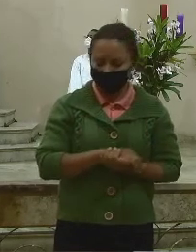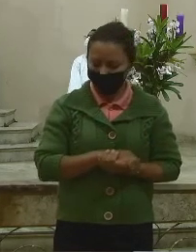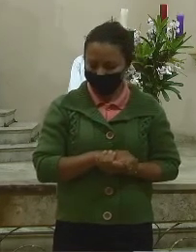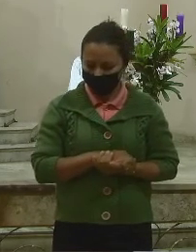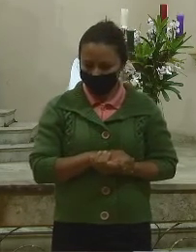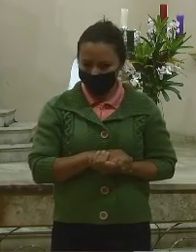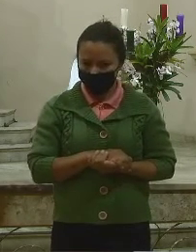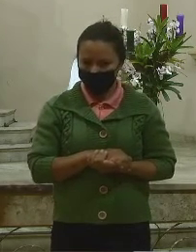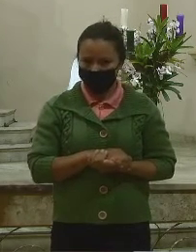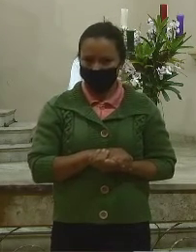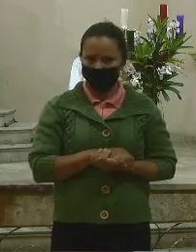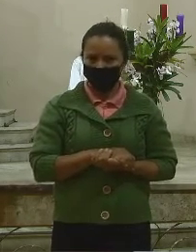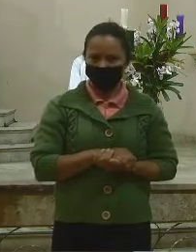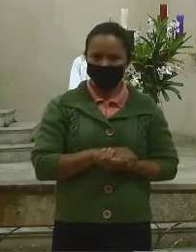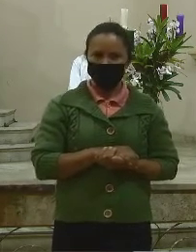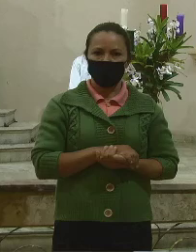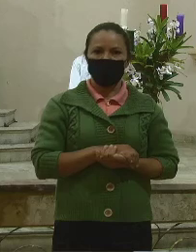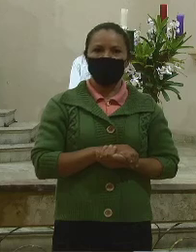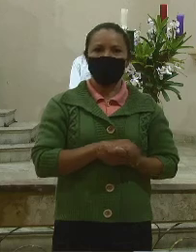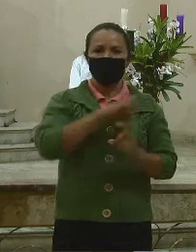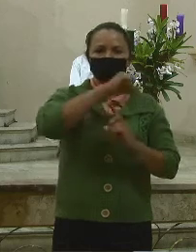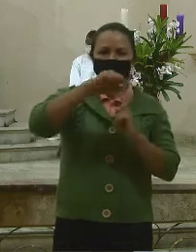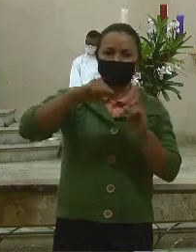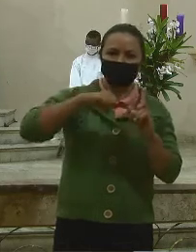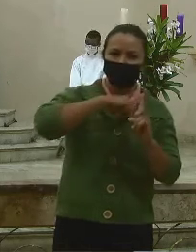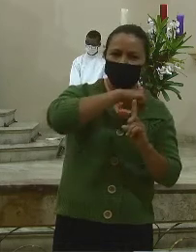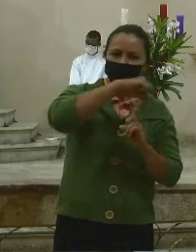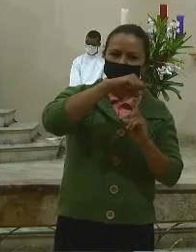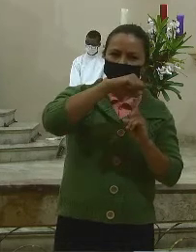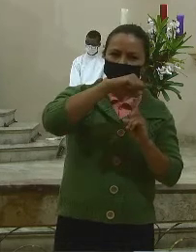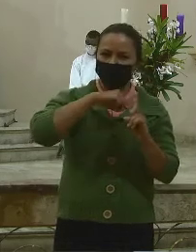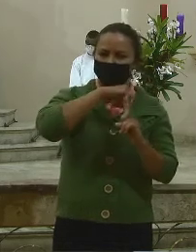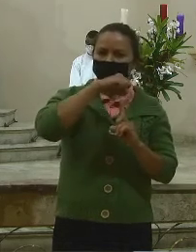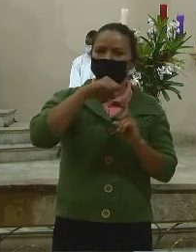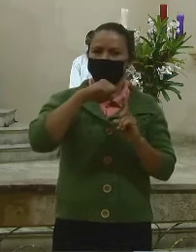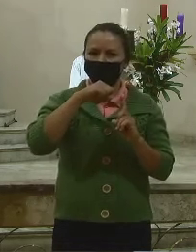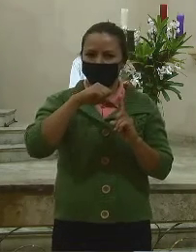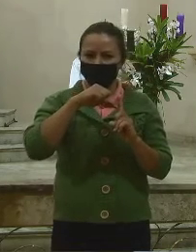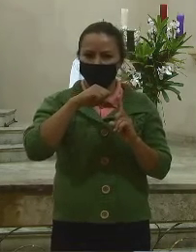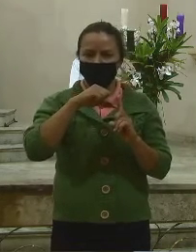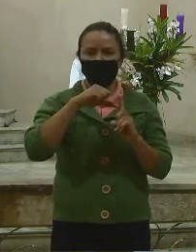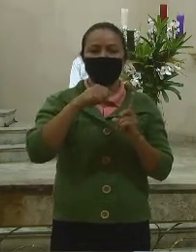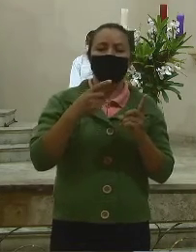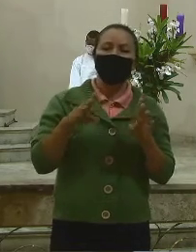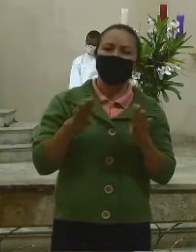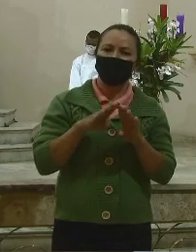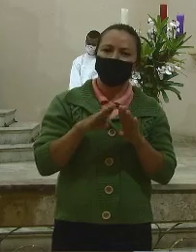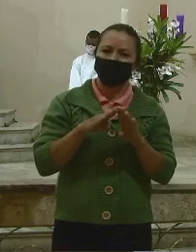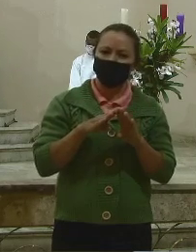que pontuam o perfil da sociedade em que vivemos, e ao mesmo tempo